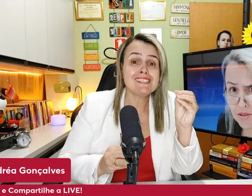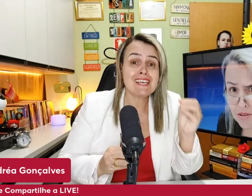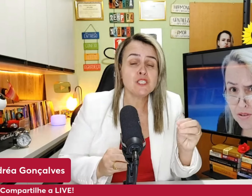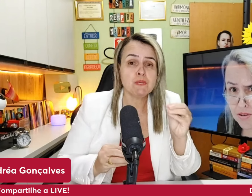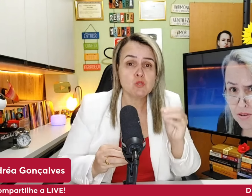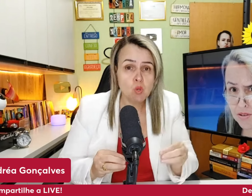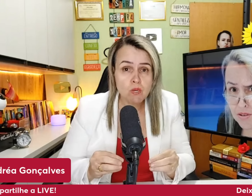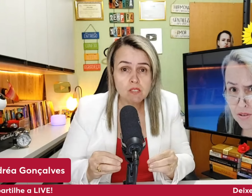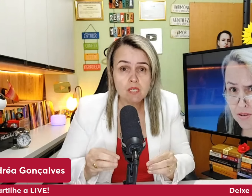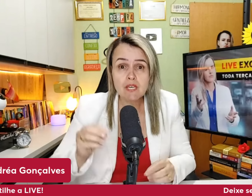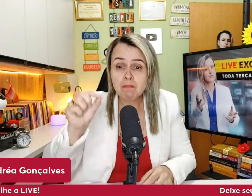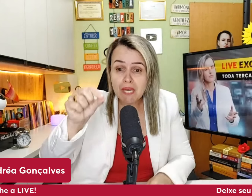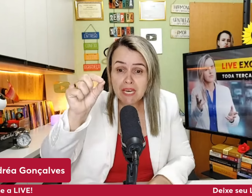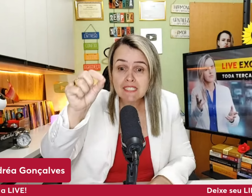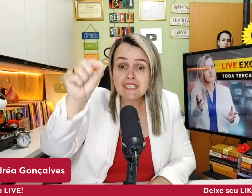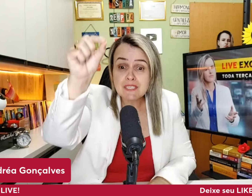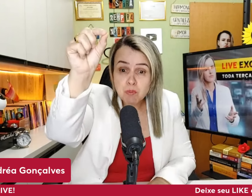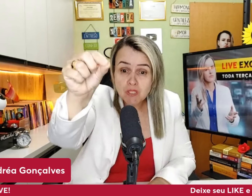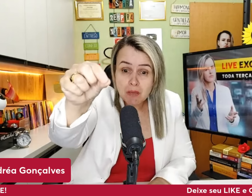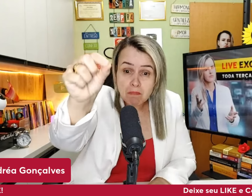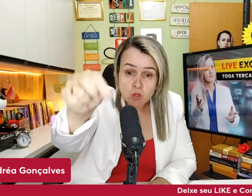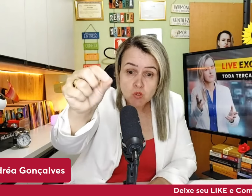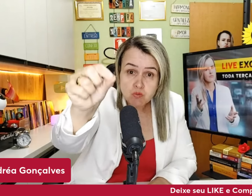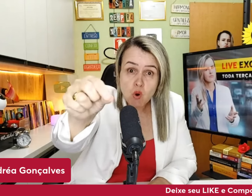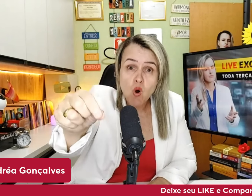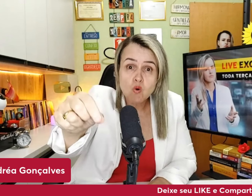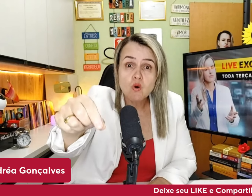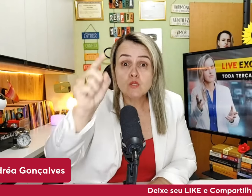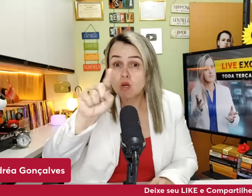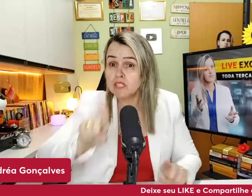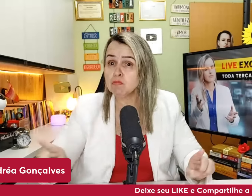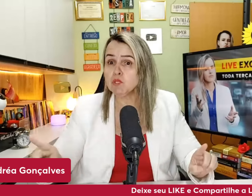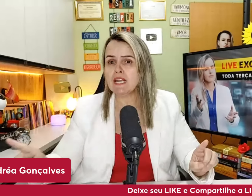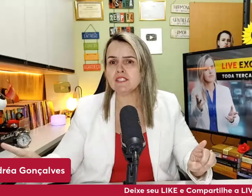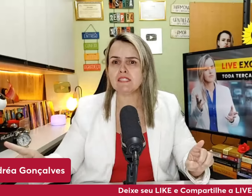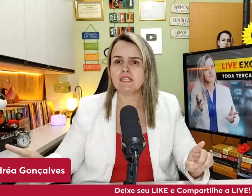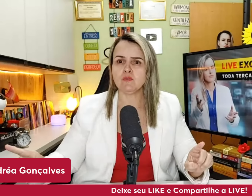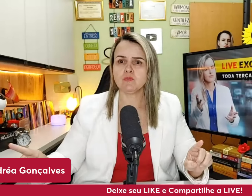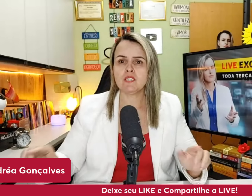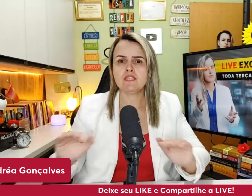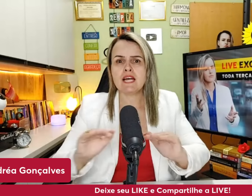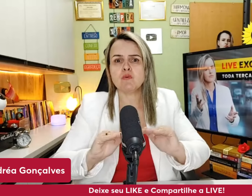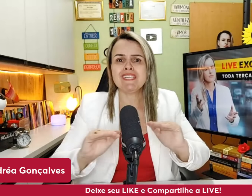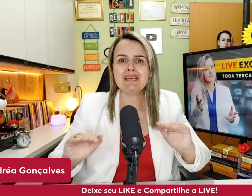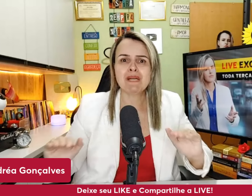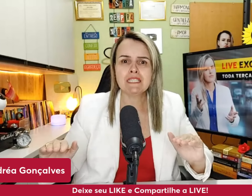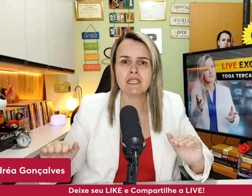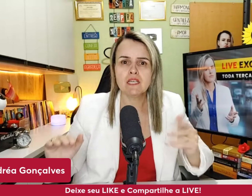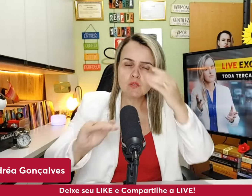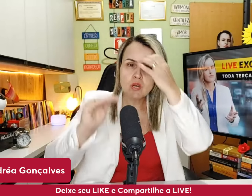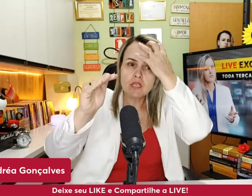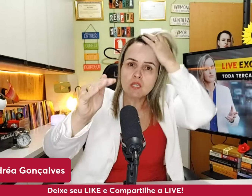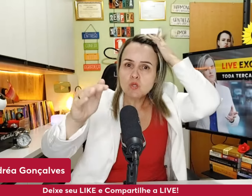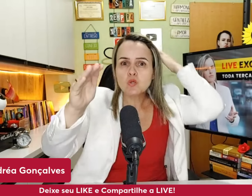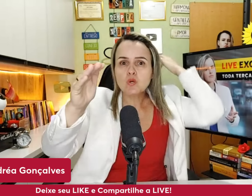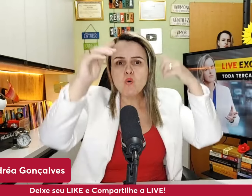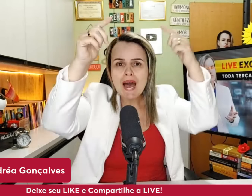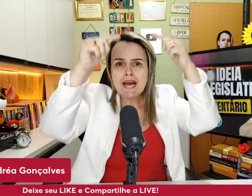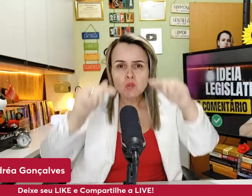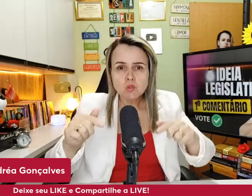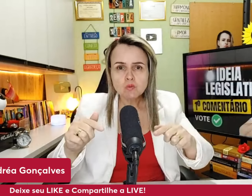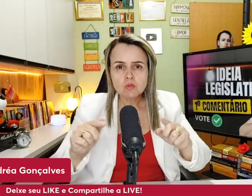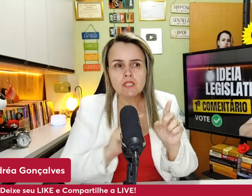mais de seis pessoas pegas por ter posto fogo só que tem que mudar a legislação a legislação ainda é Branda só que isso